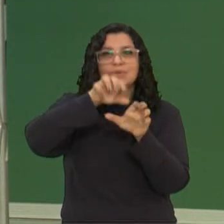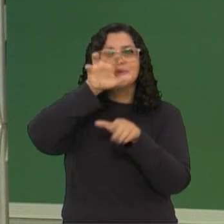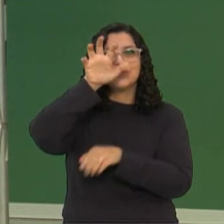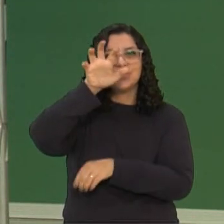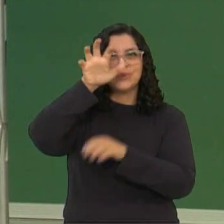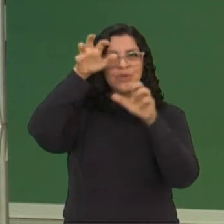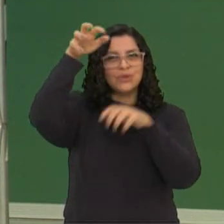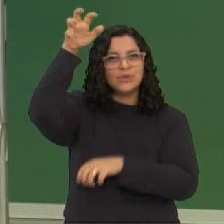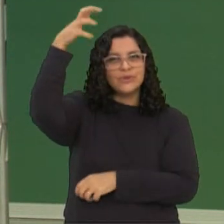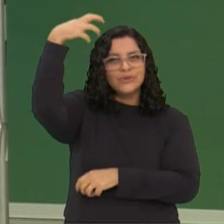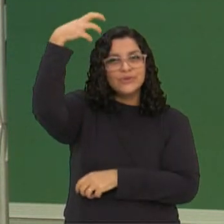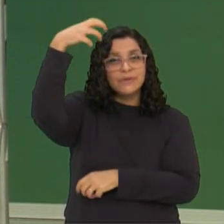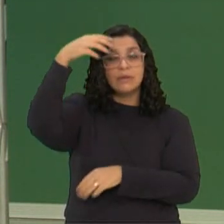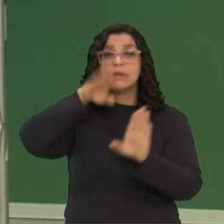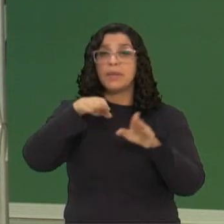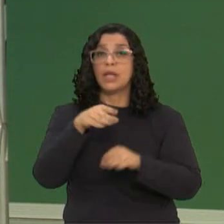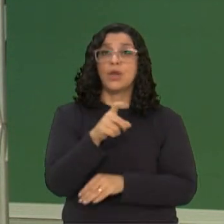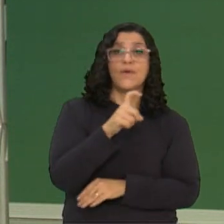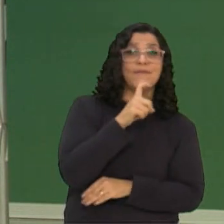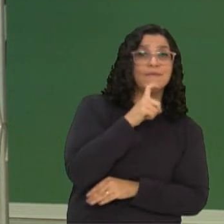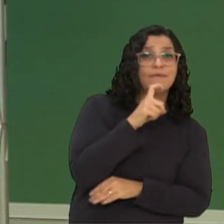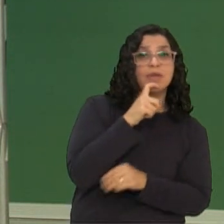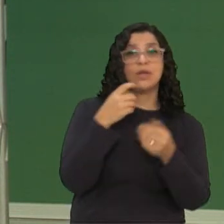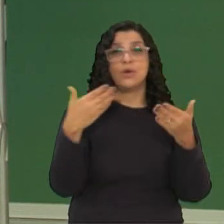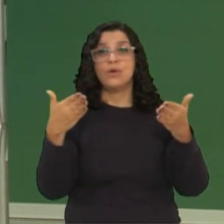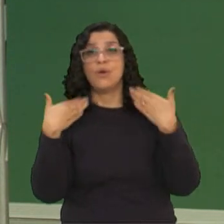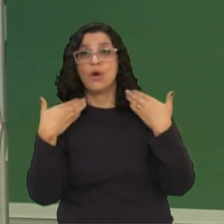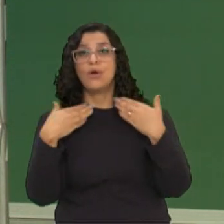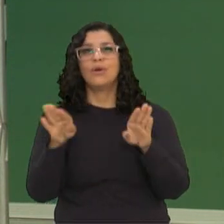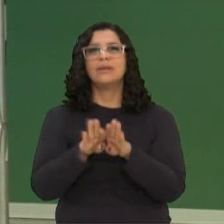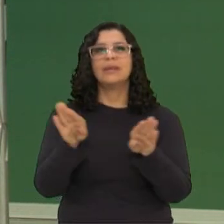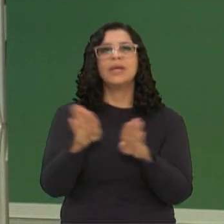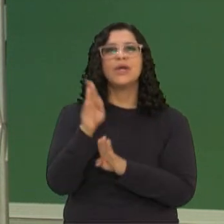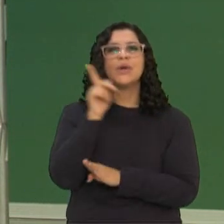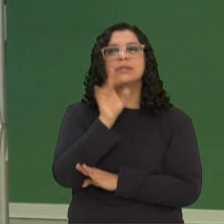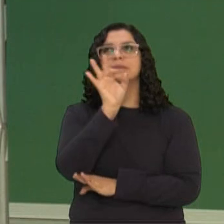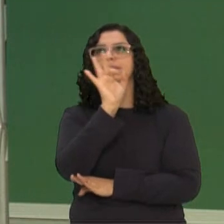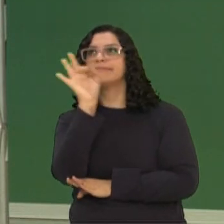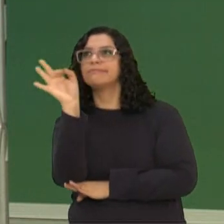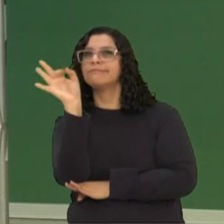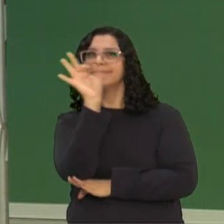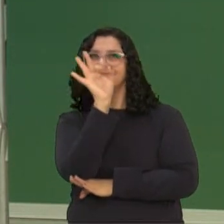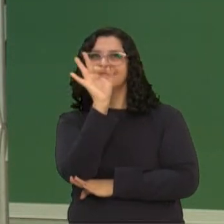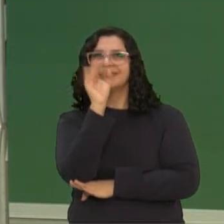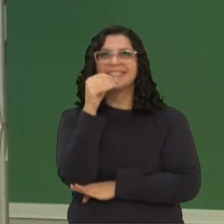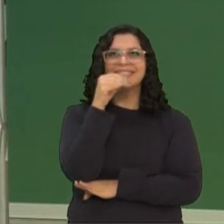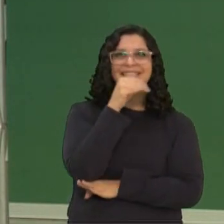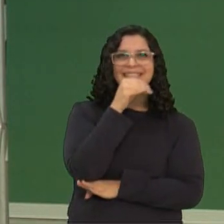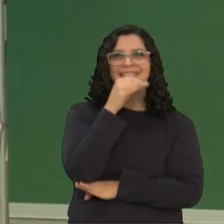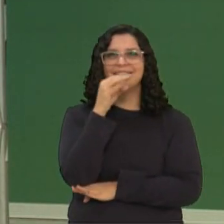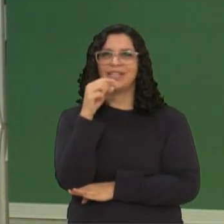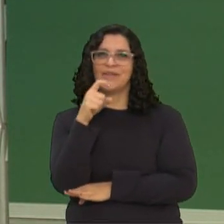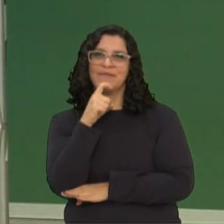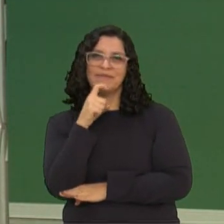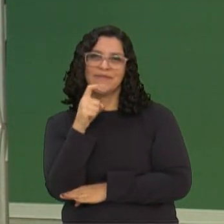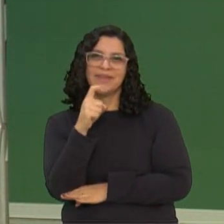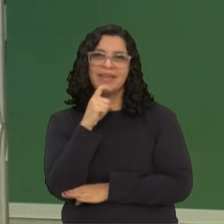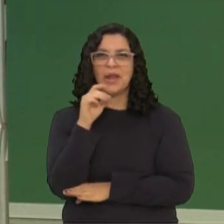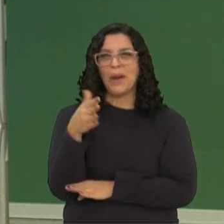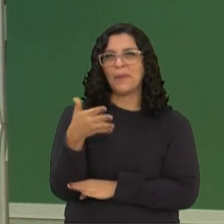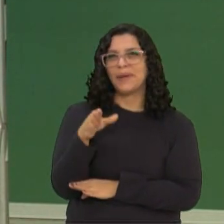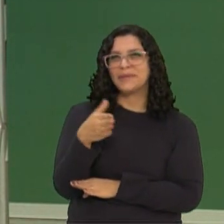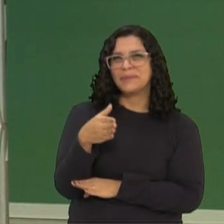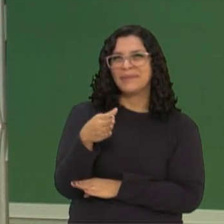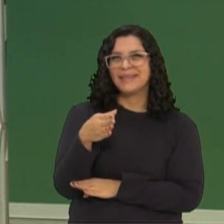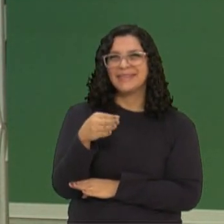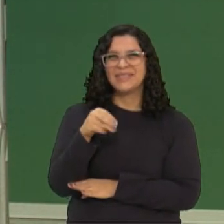da estação, né, se é inverno, se é verão, você pode direcionar ali aquele termostato, né?